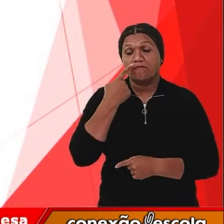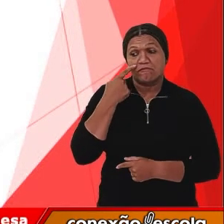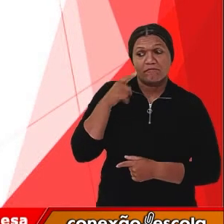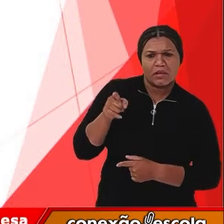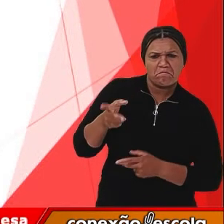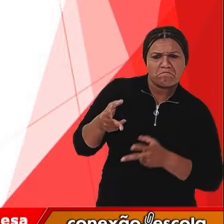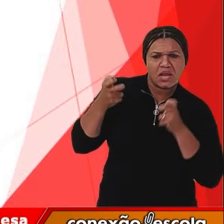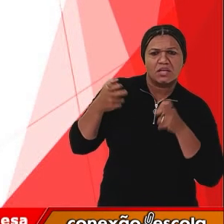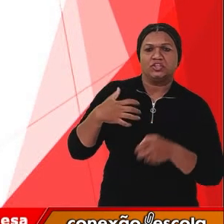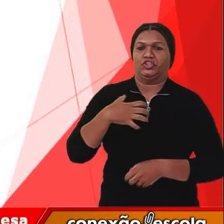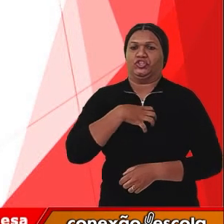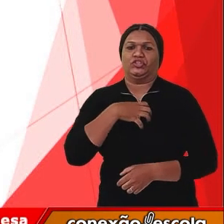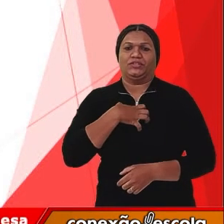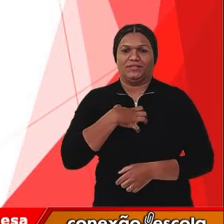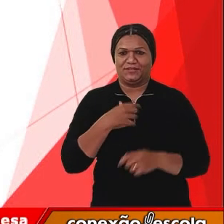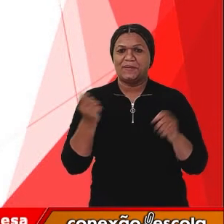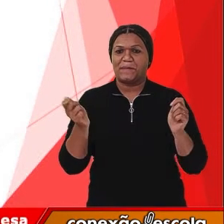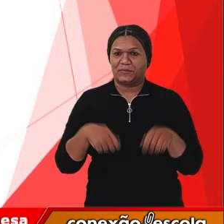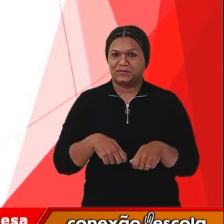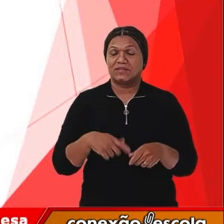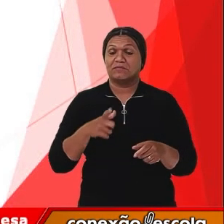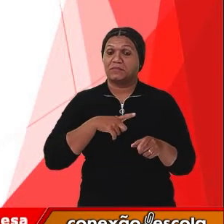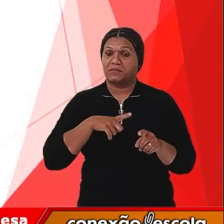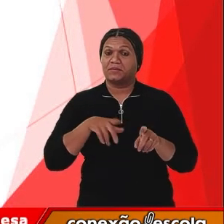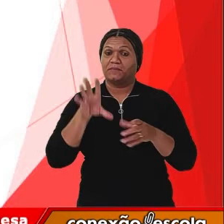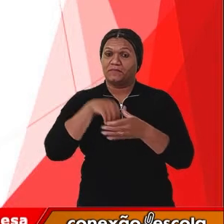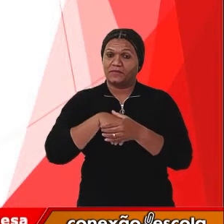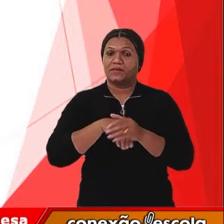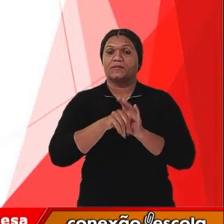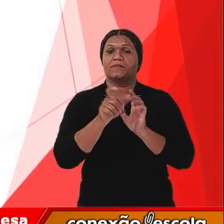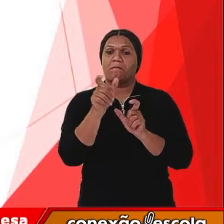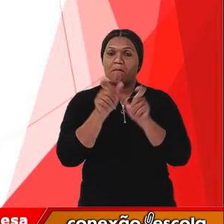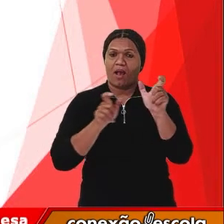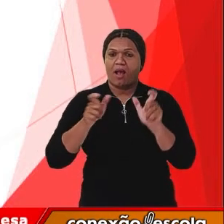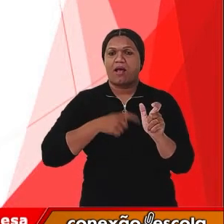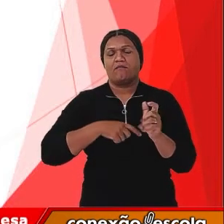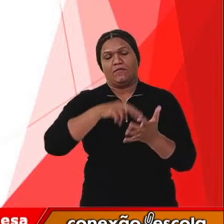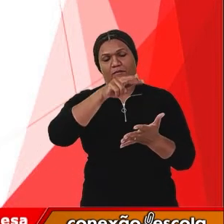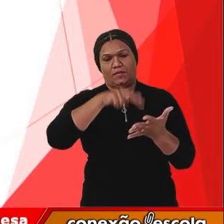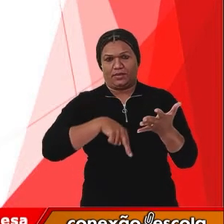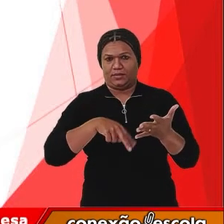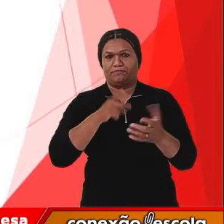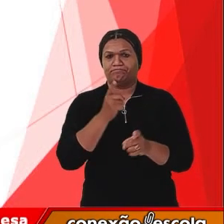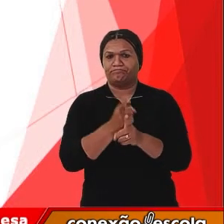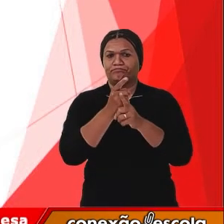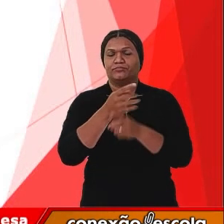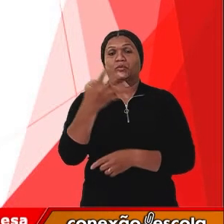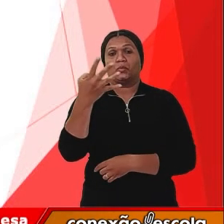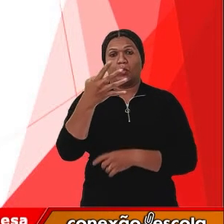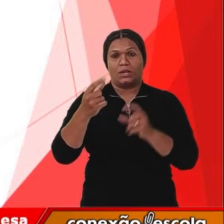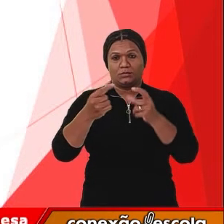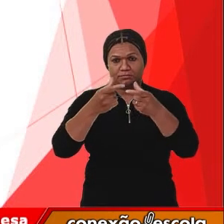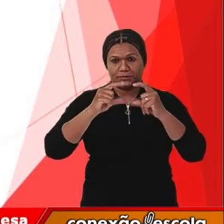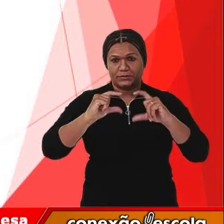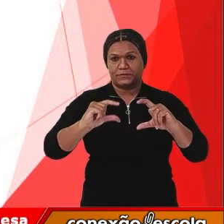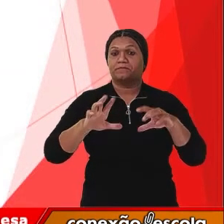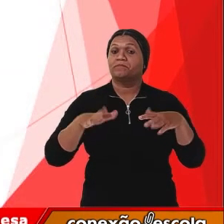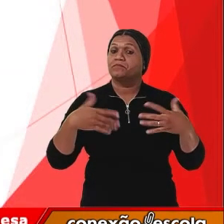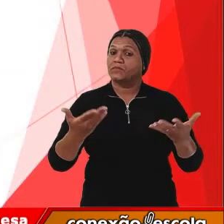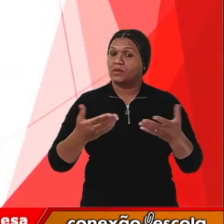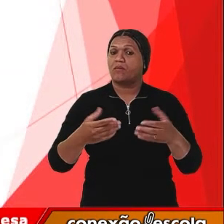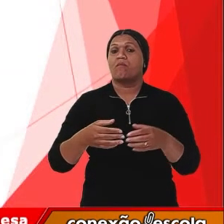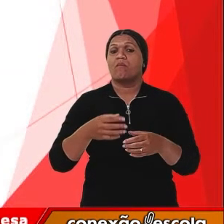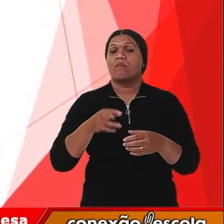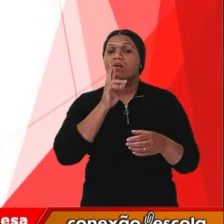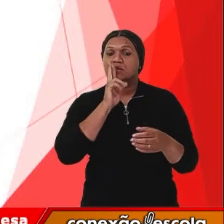comportamento em que está escrito nessas palavras que eu acabei de ler em com o quarto baraka portanto a